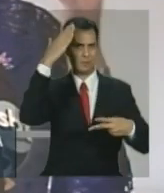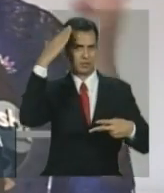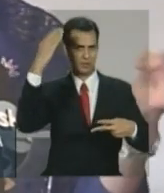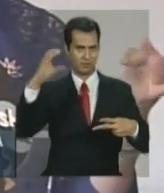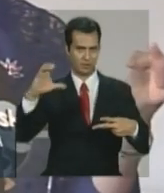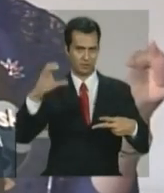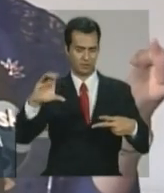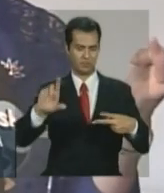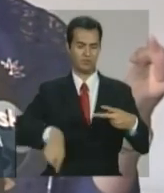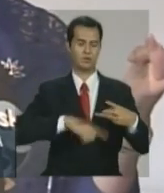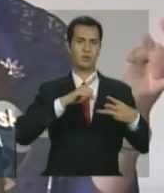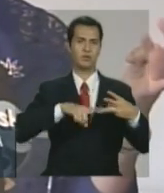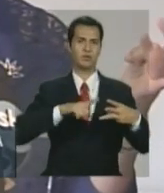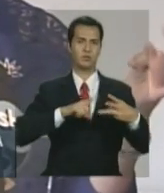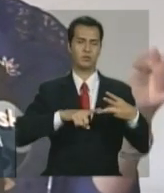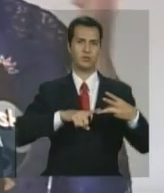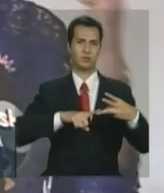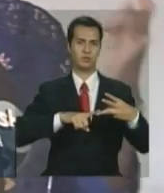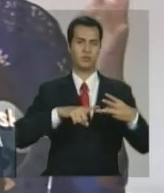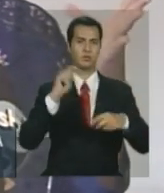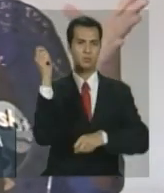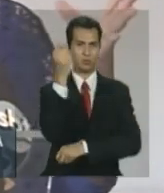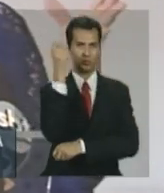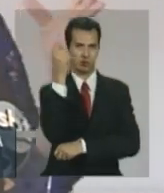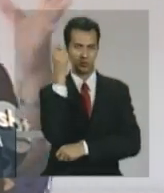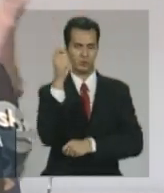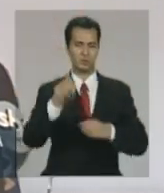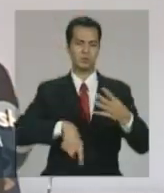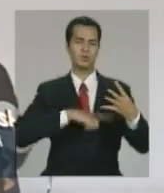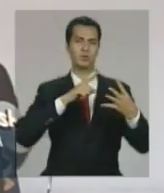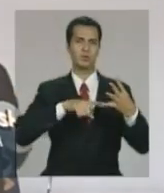Curitiba, Rio Grande do Sul, Porto Alegre,